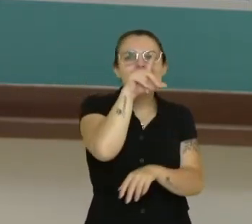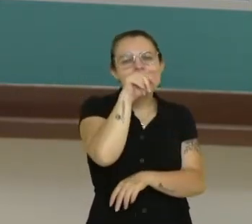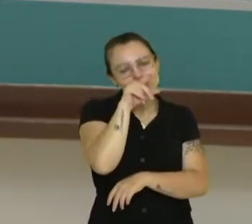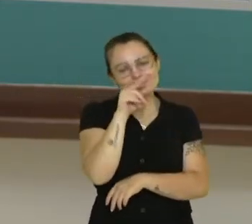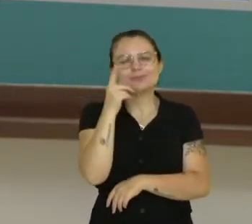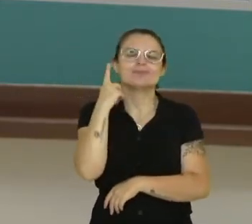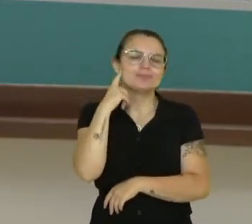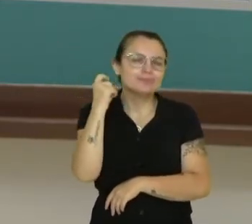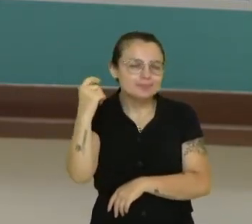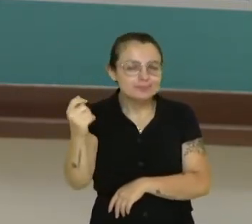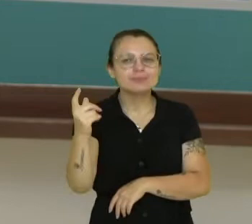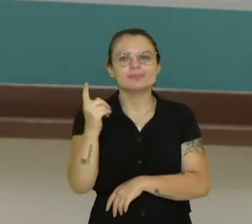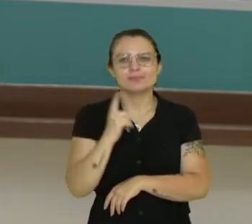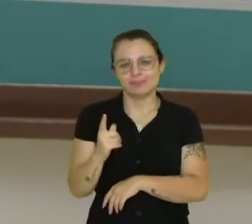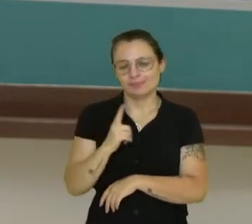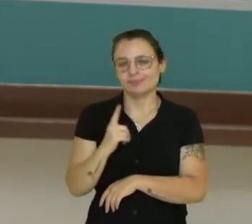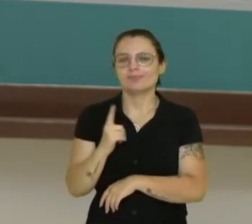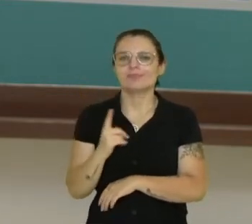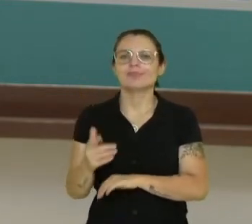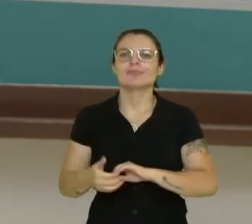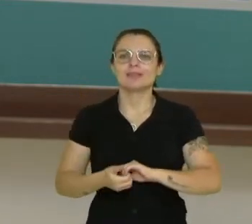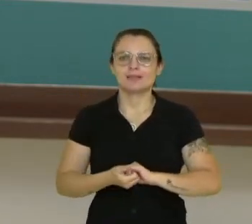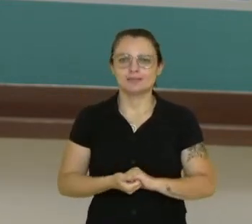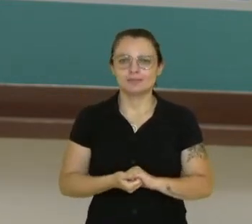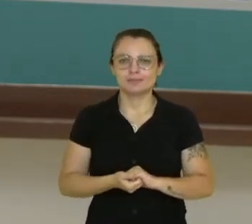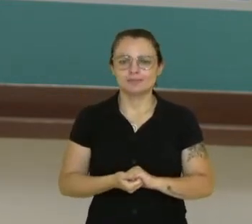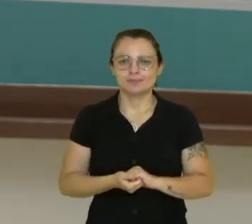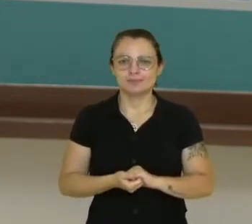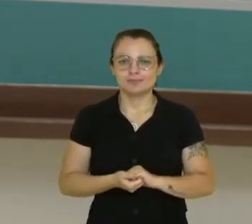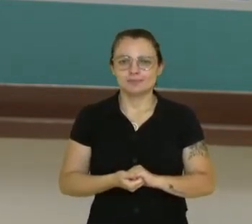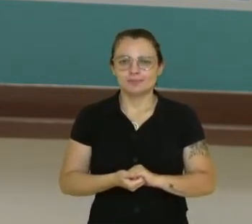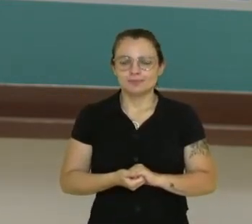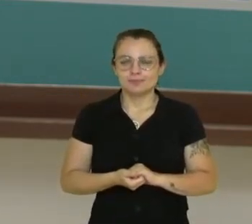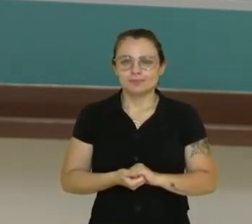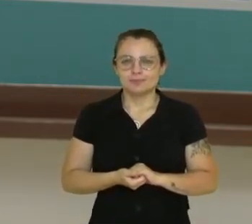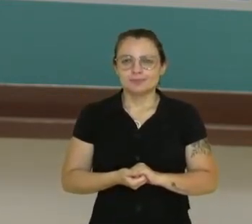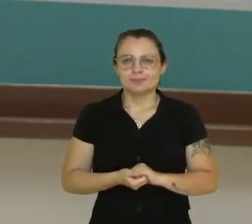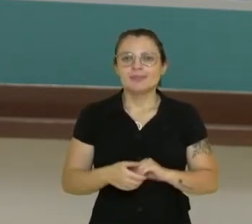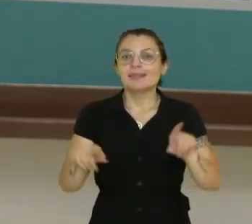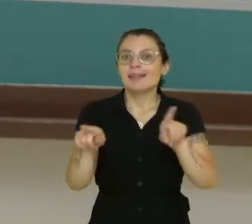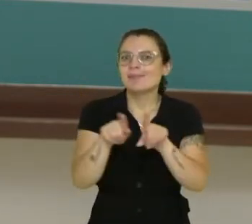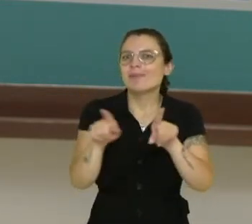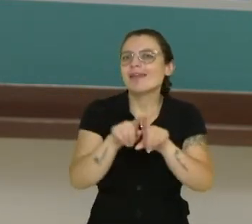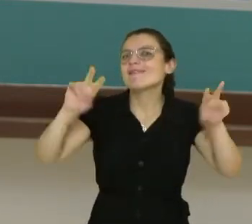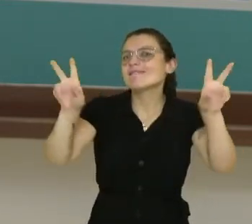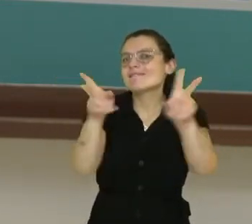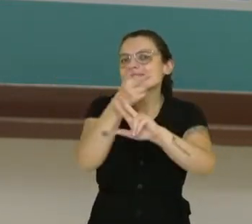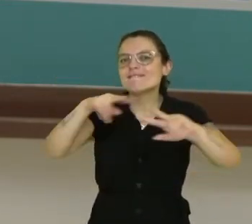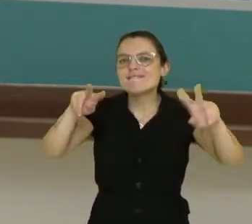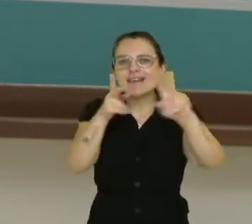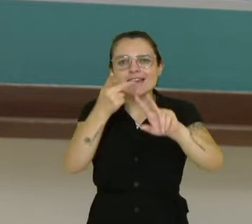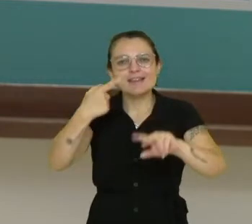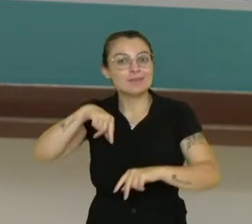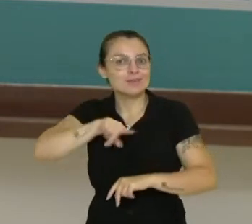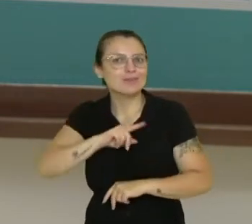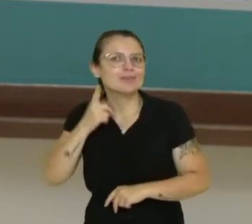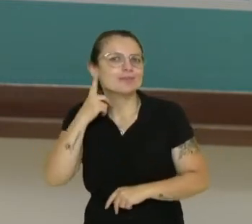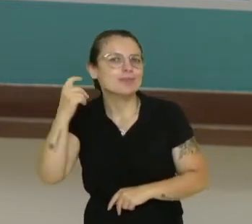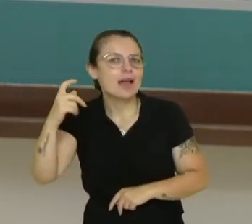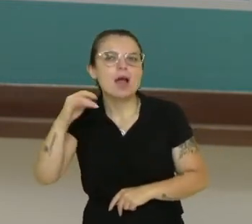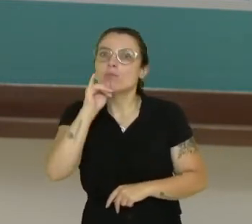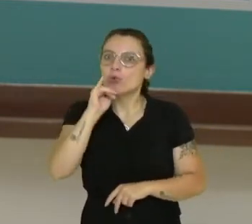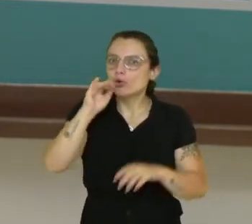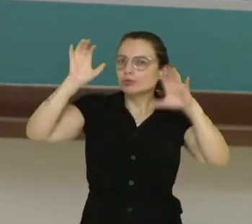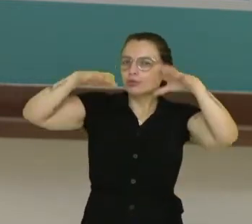do pássaro, o canto do pássaro, o som do vento, o som do raio, do